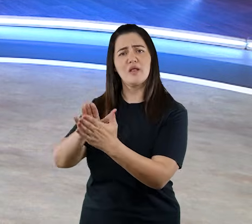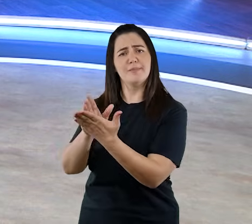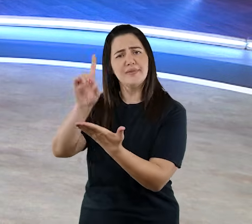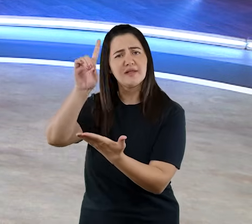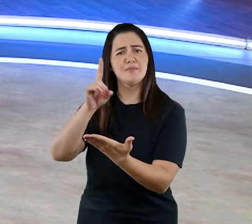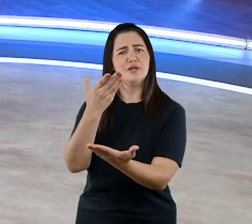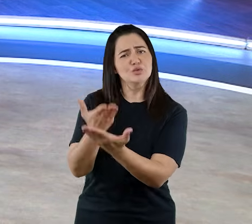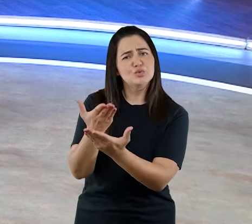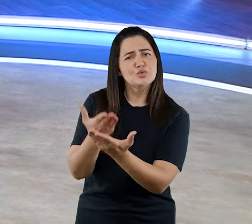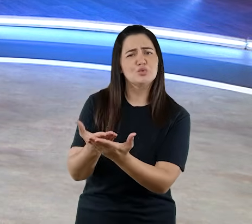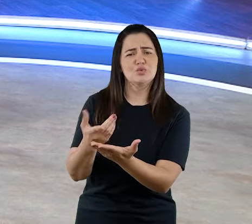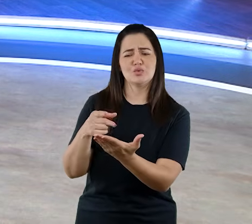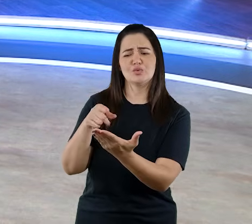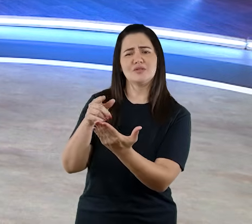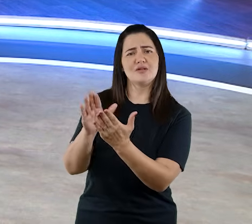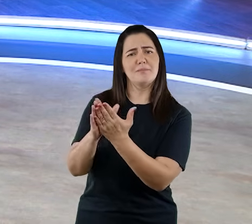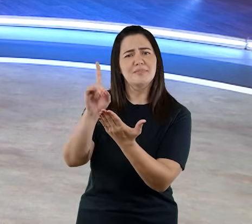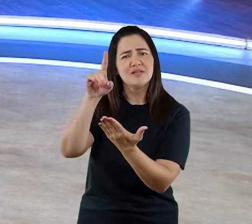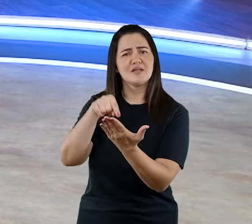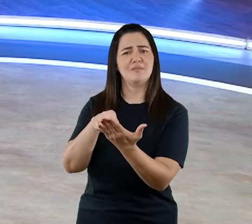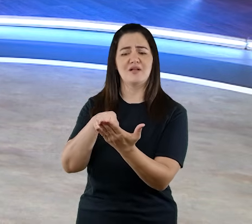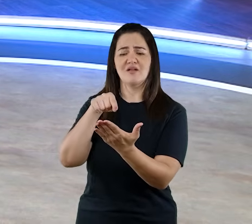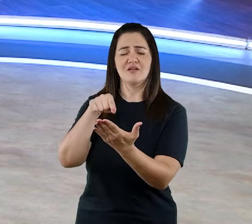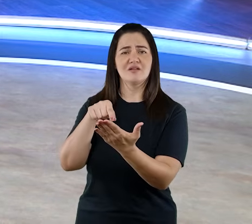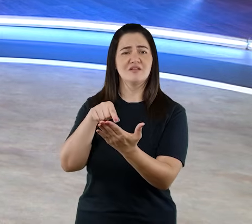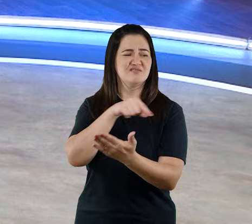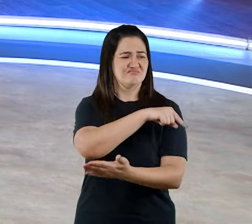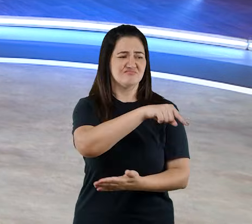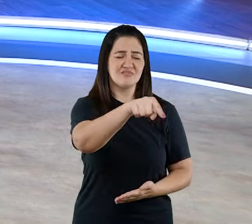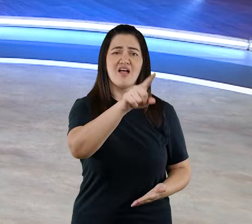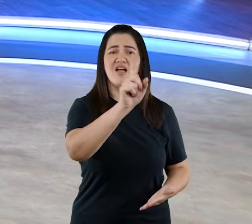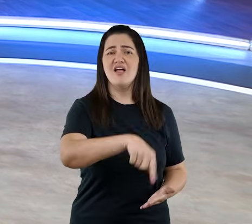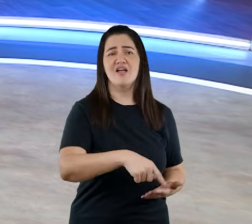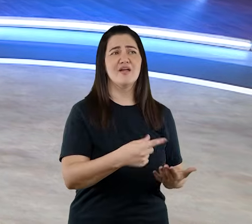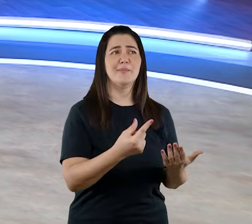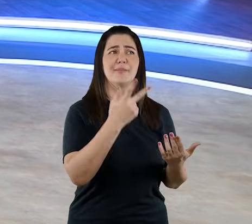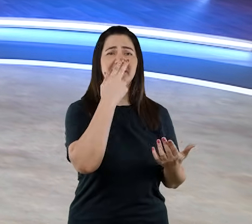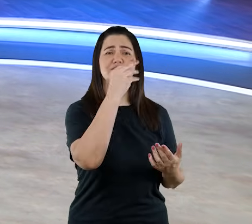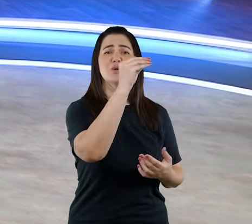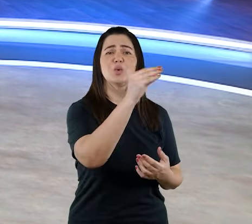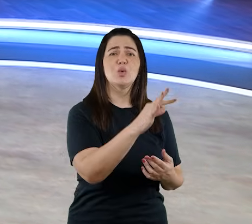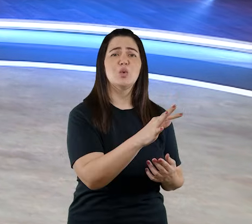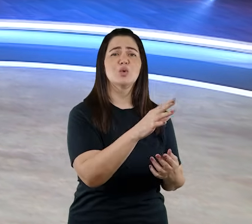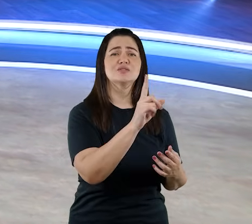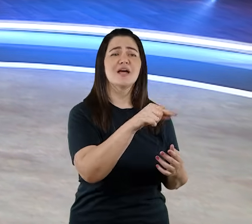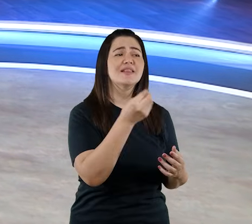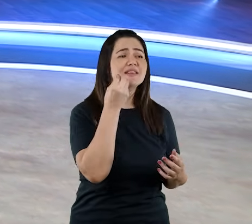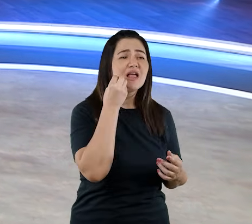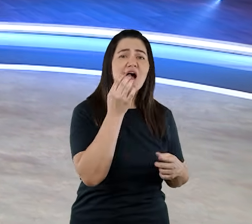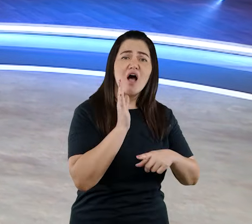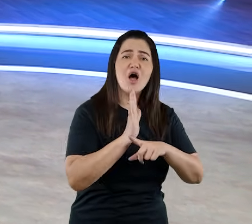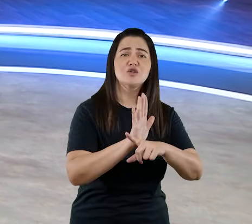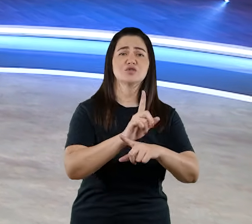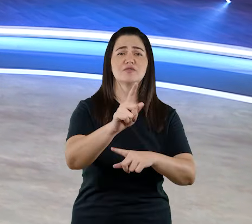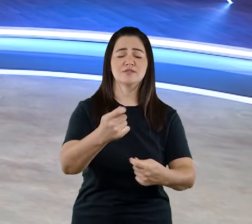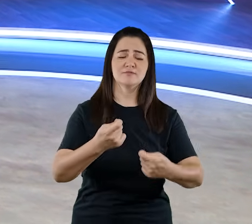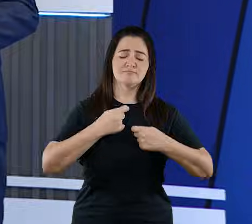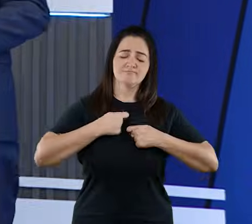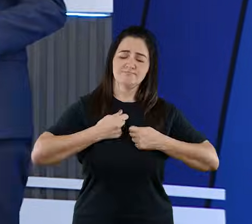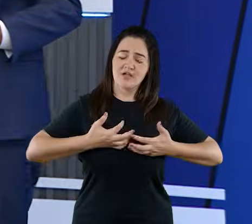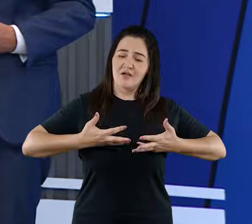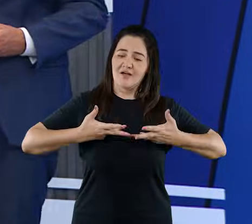Bíblia. Estude a palavra de Deus. Por isso ela não substitui, ela é uma luz menor que joga para a luz maior.